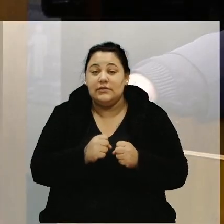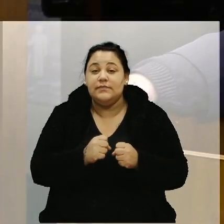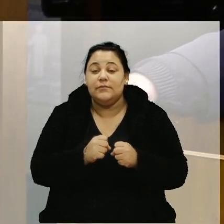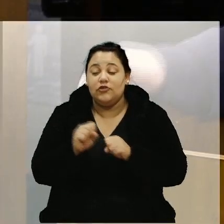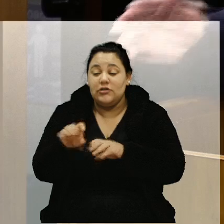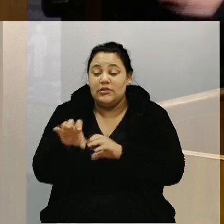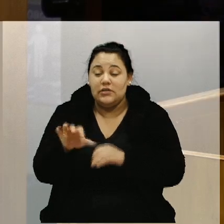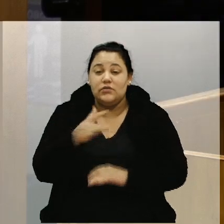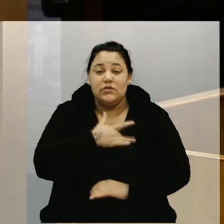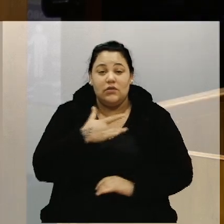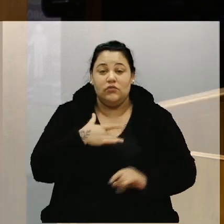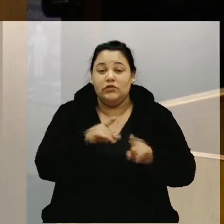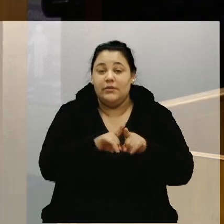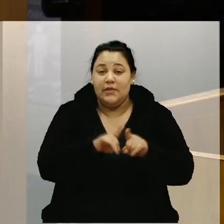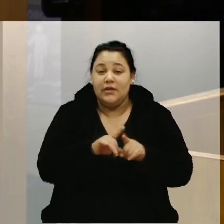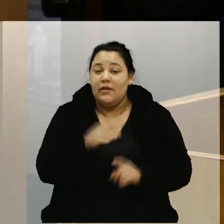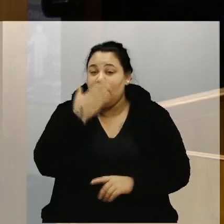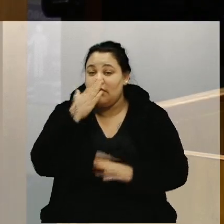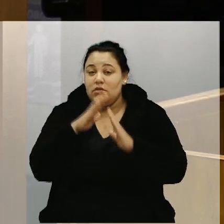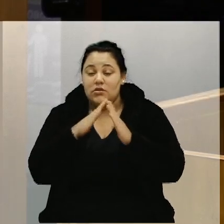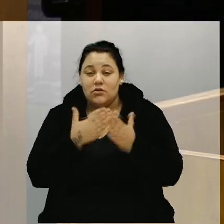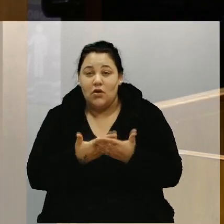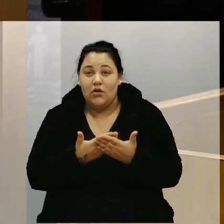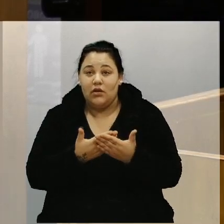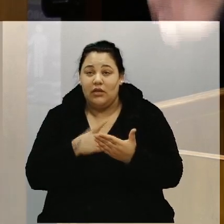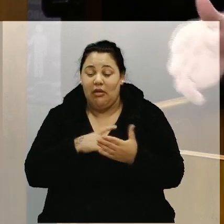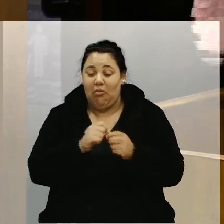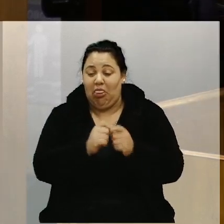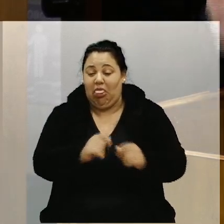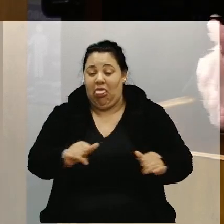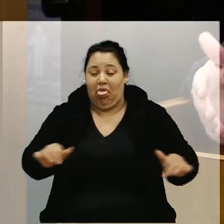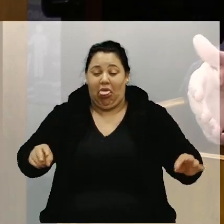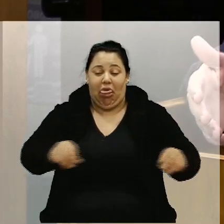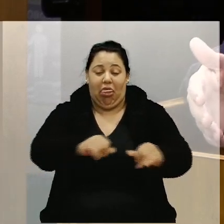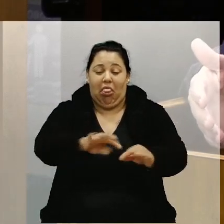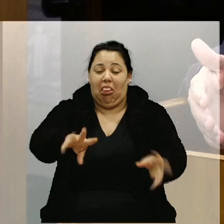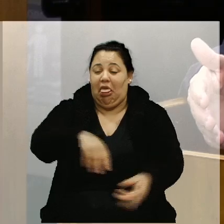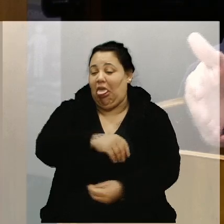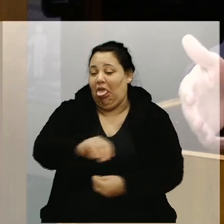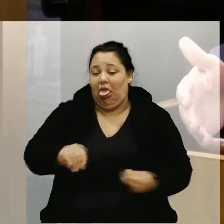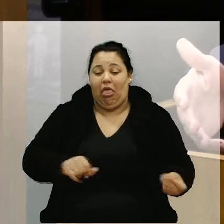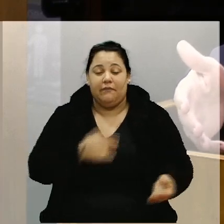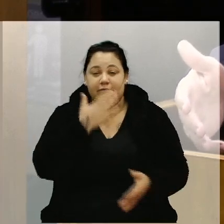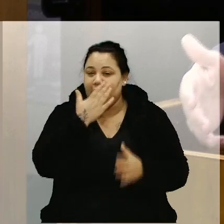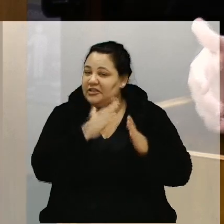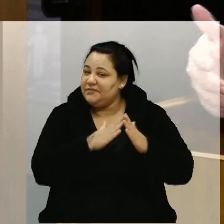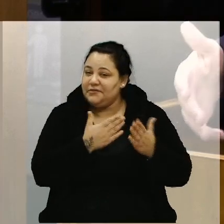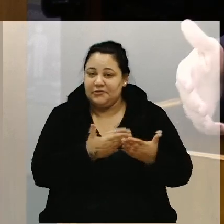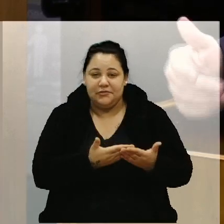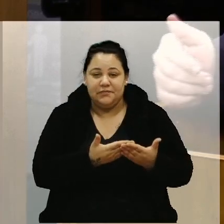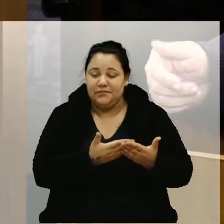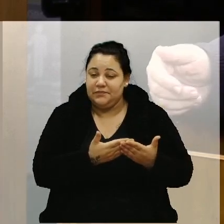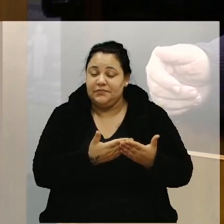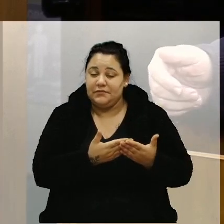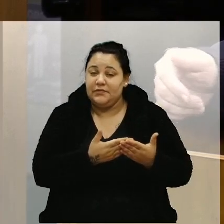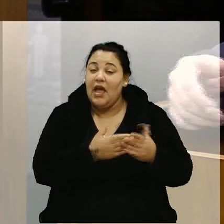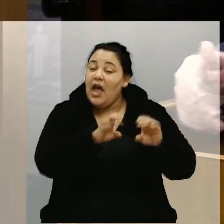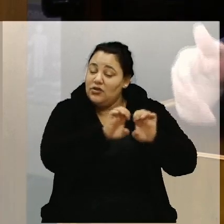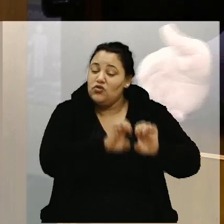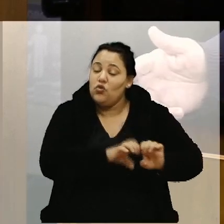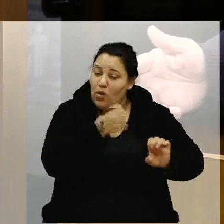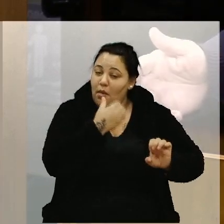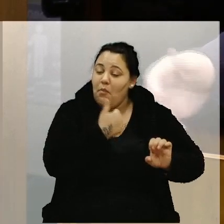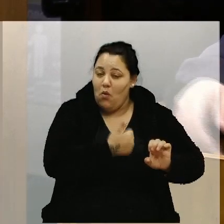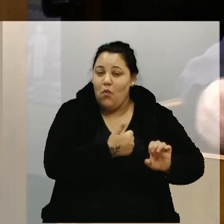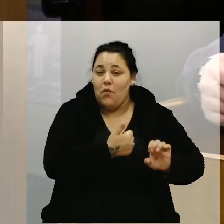Saúde, lá na frente da escola, então, o Lamaçal. A escola está de pé, graças a Deus a escola está de pé,